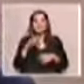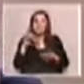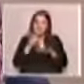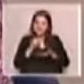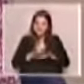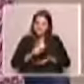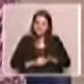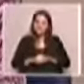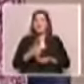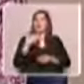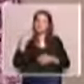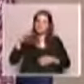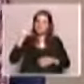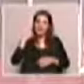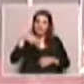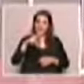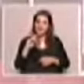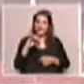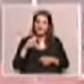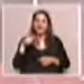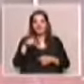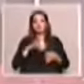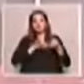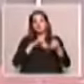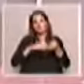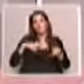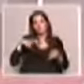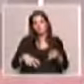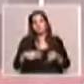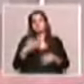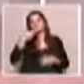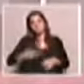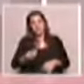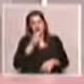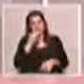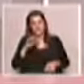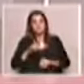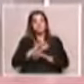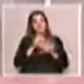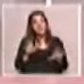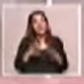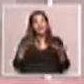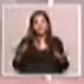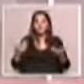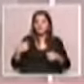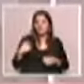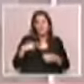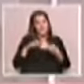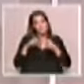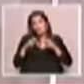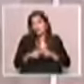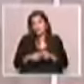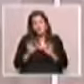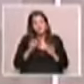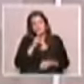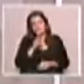boa tarde, Maria, e obrigada a se juntar a nós. A ideia é a Associação Portuguesa dos Nutricionistas. E é claro que eu tenho este problema, eu tenho que